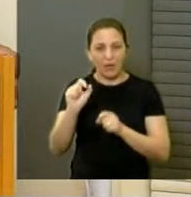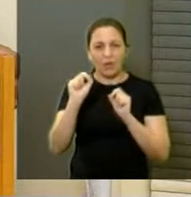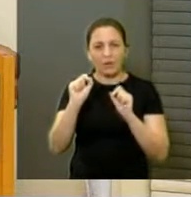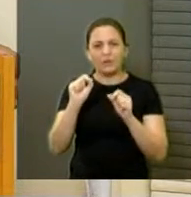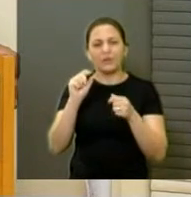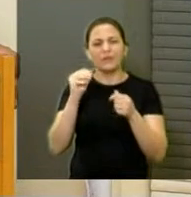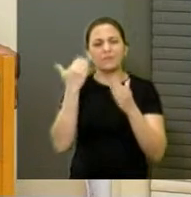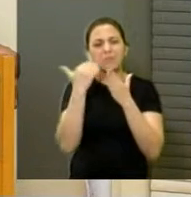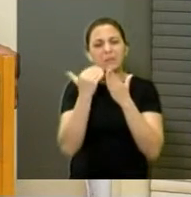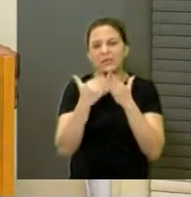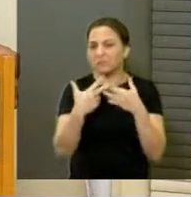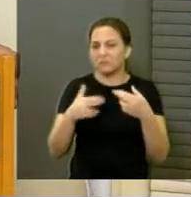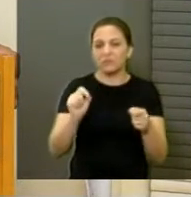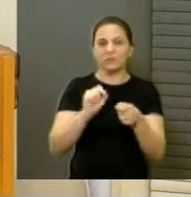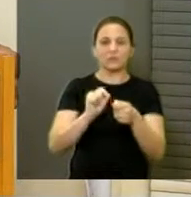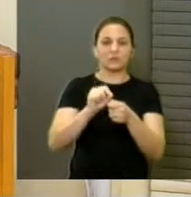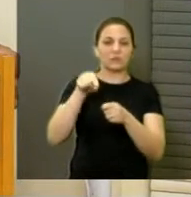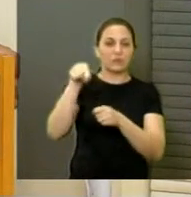vocês tomaram?